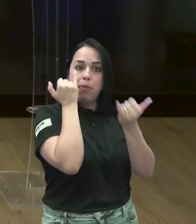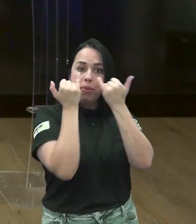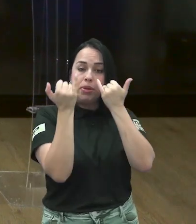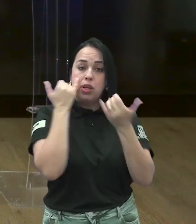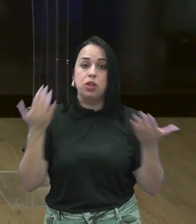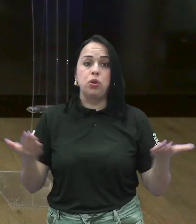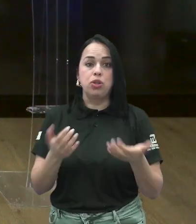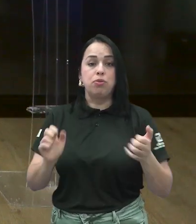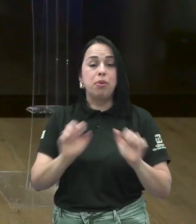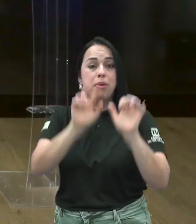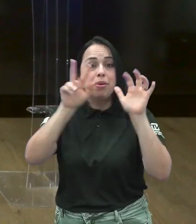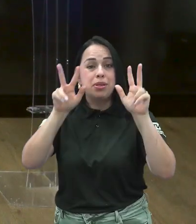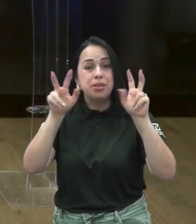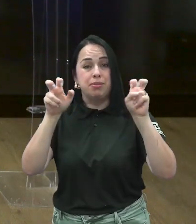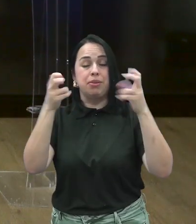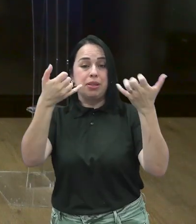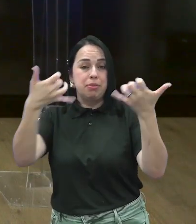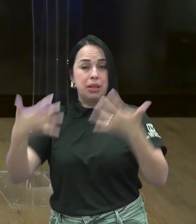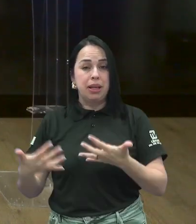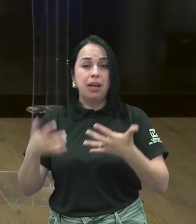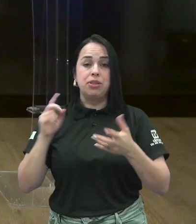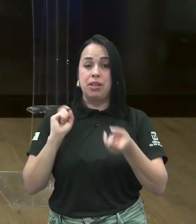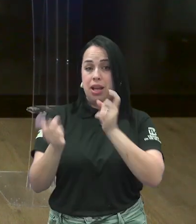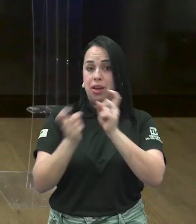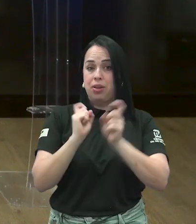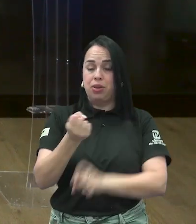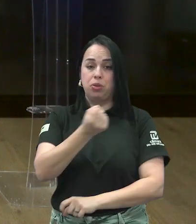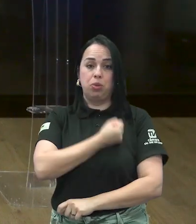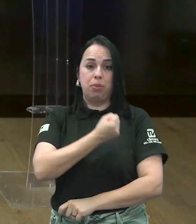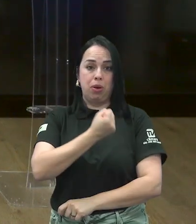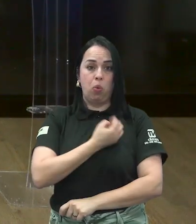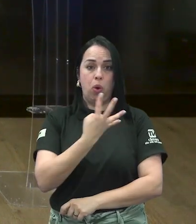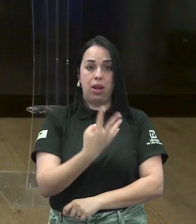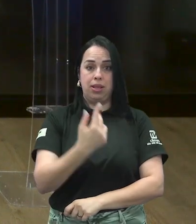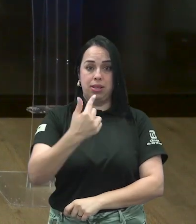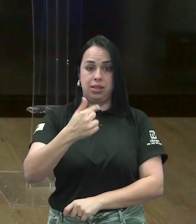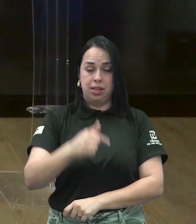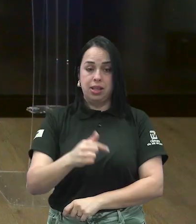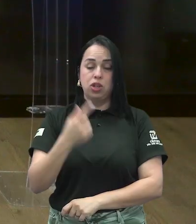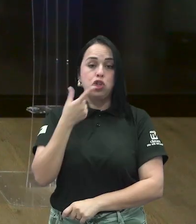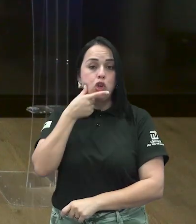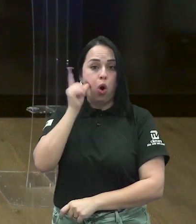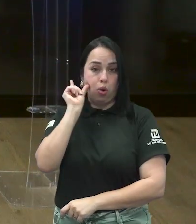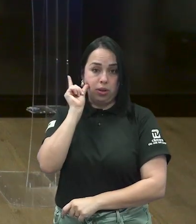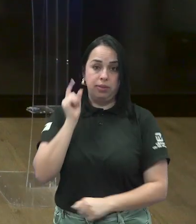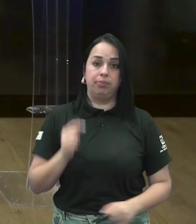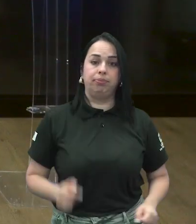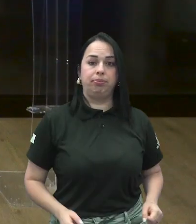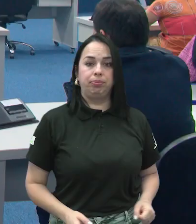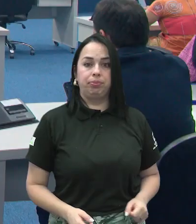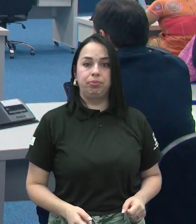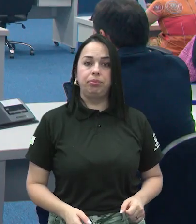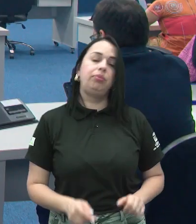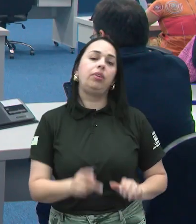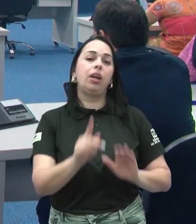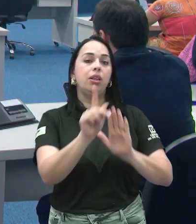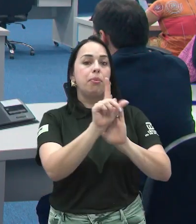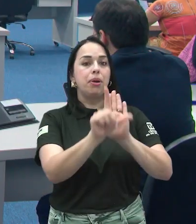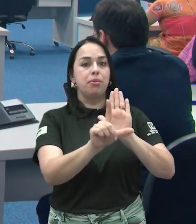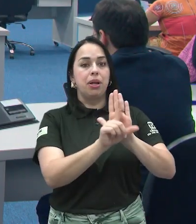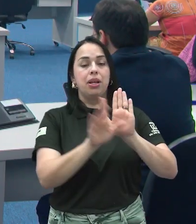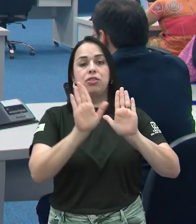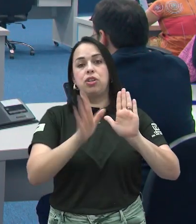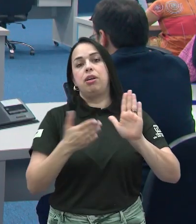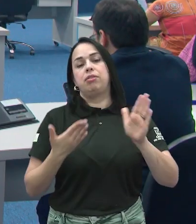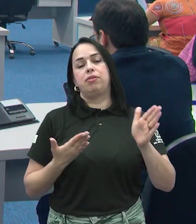Vamos começar a edição de hoje com um balanço da 47ª sessão do ano, realizada nesta quinta-feira. Entre os